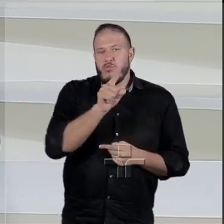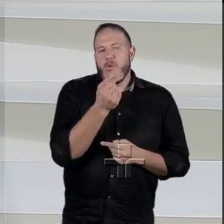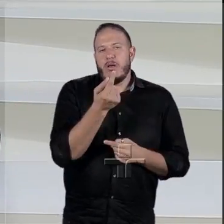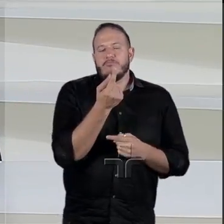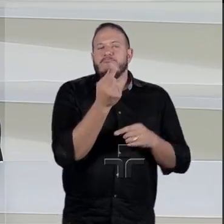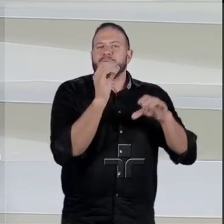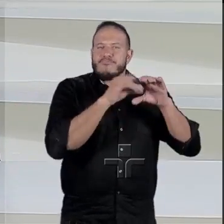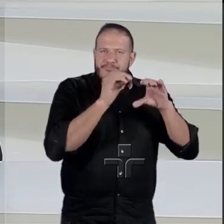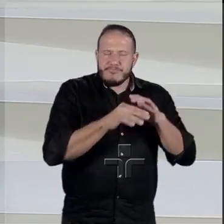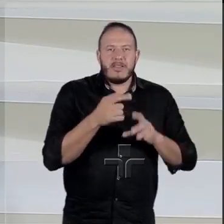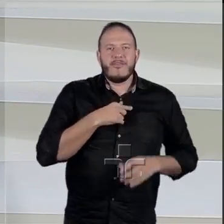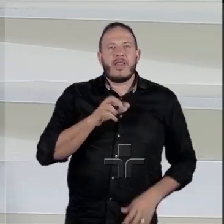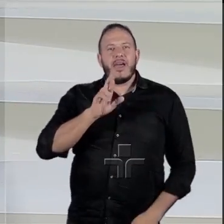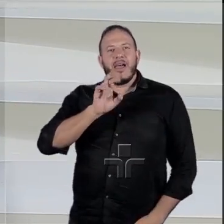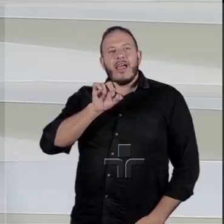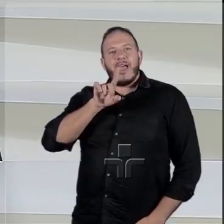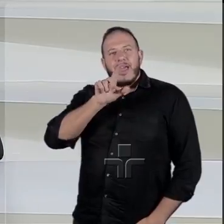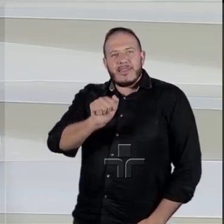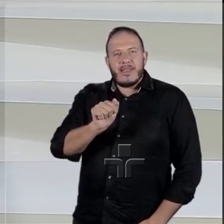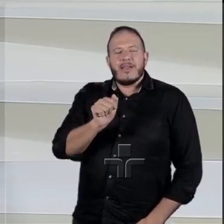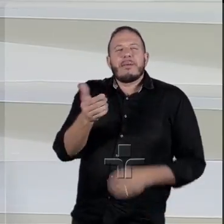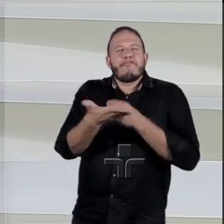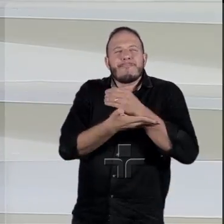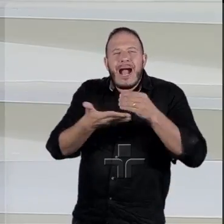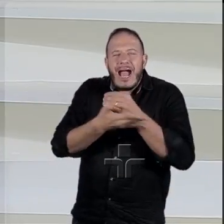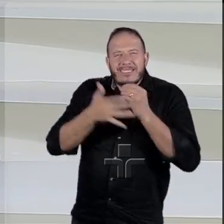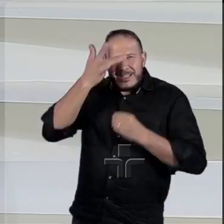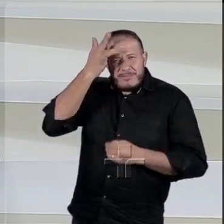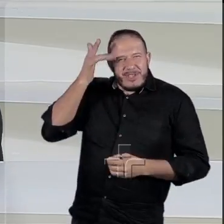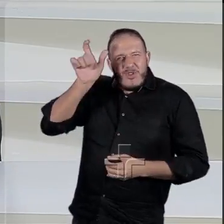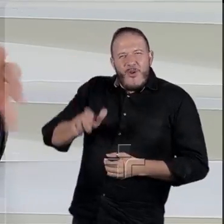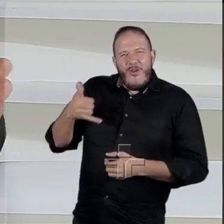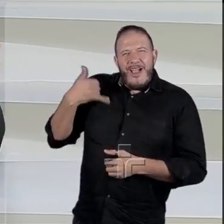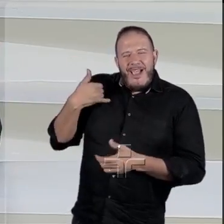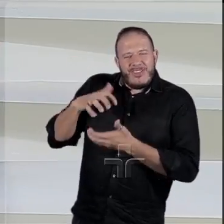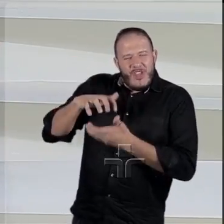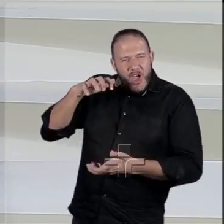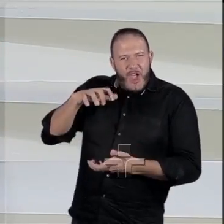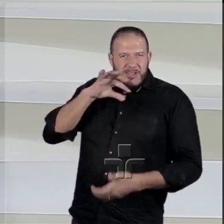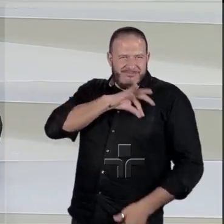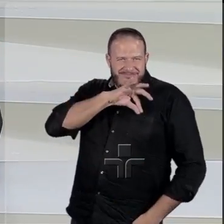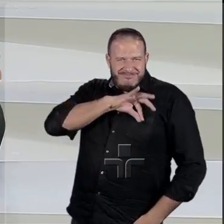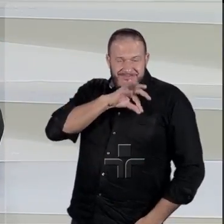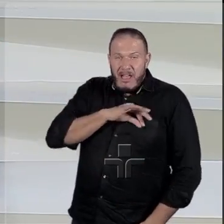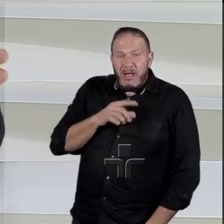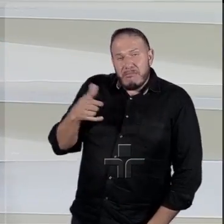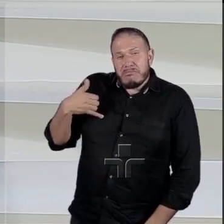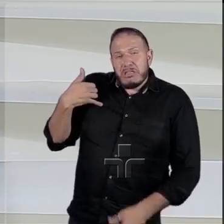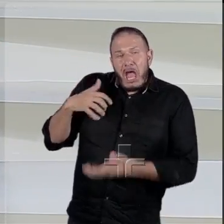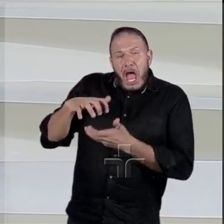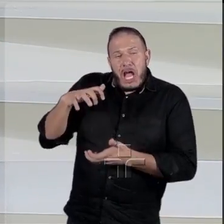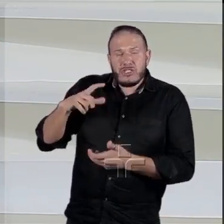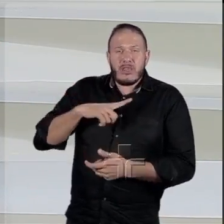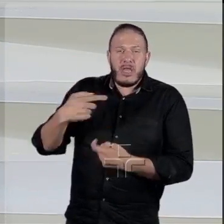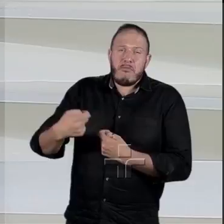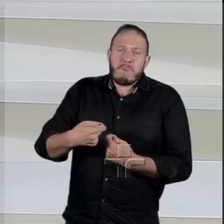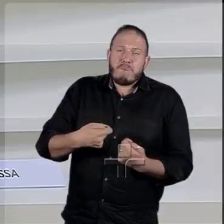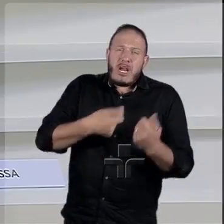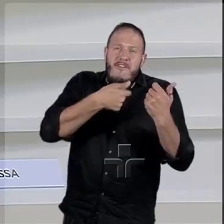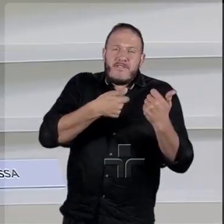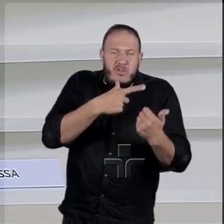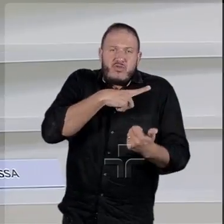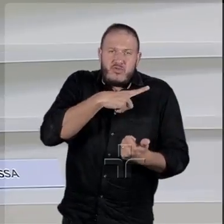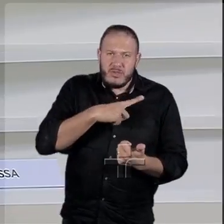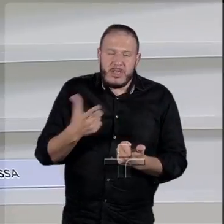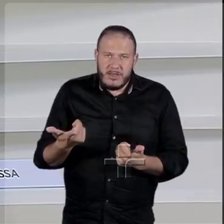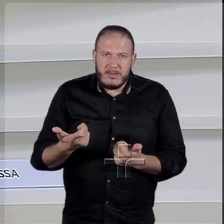gente chama de renda básica do idoso. A pessoa chegou à idade de aposentadoria, ganha um benefício. É o tesouro